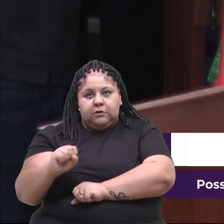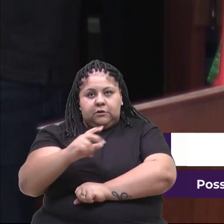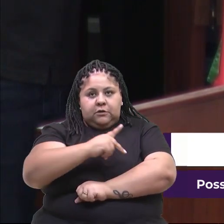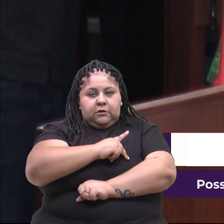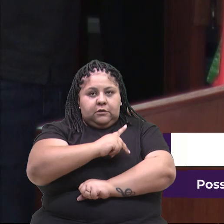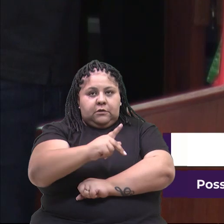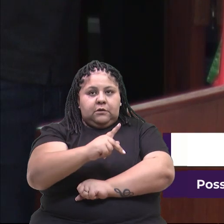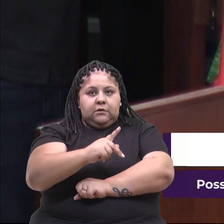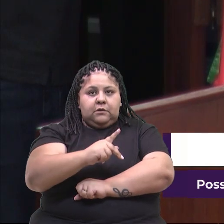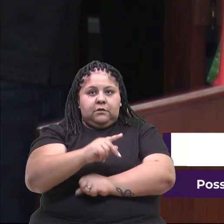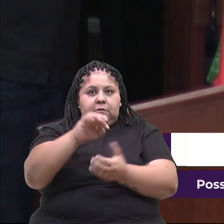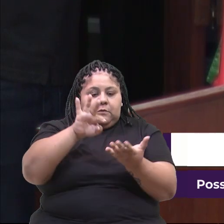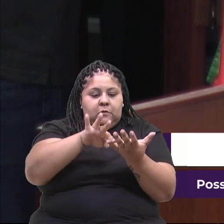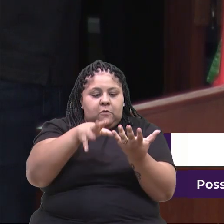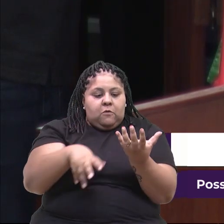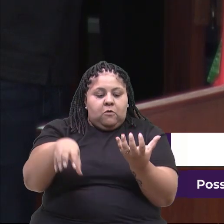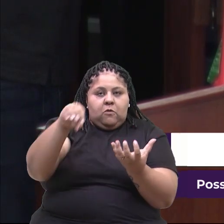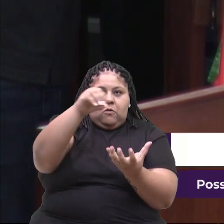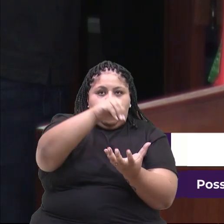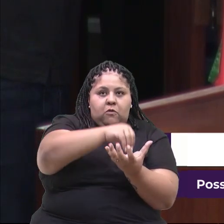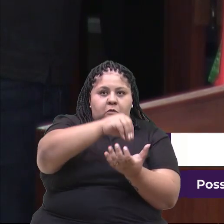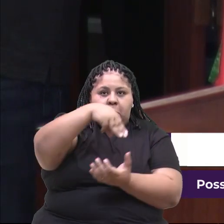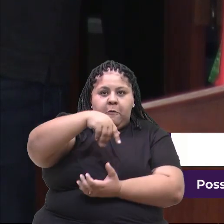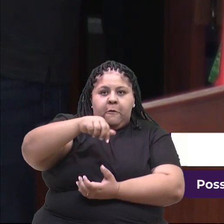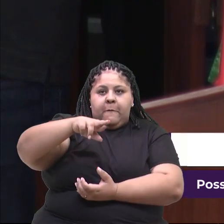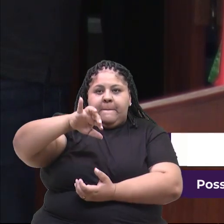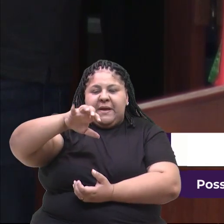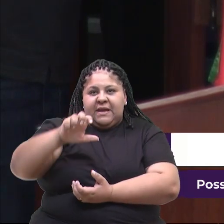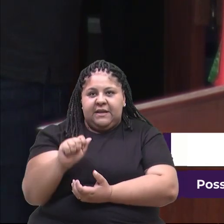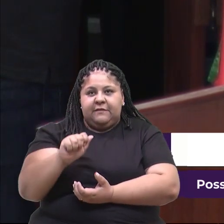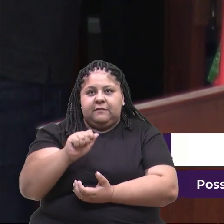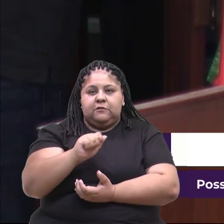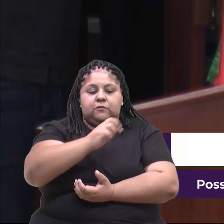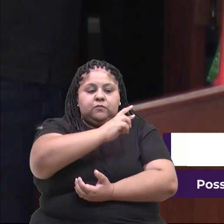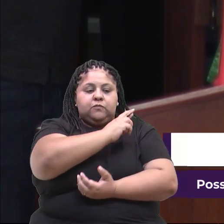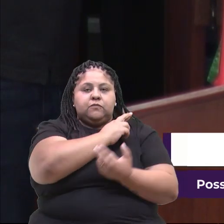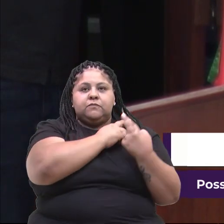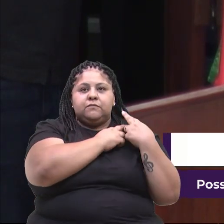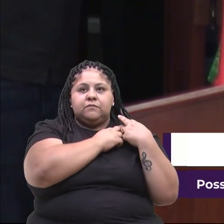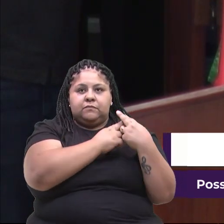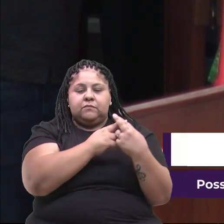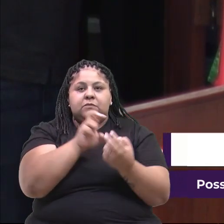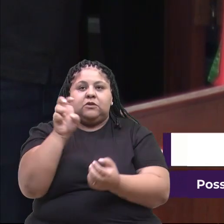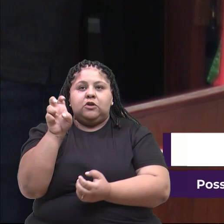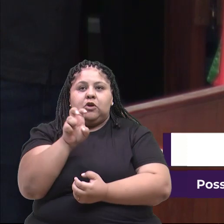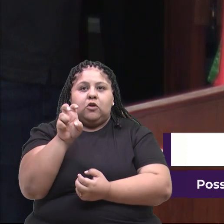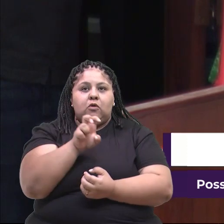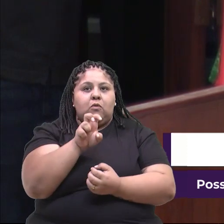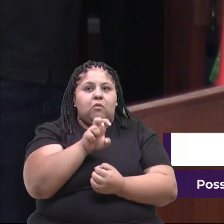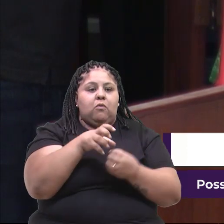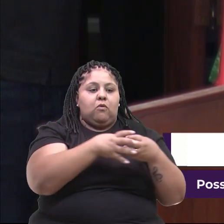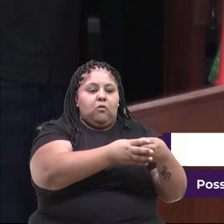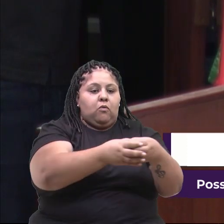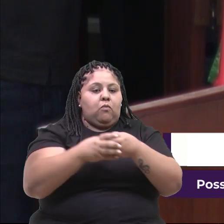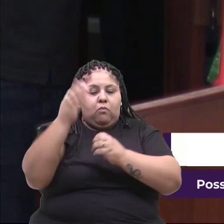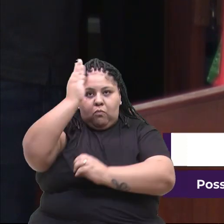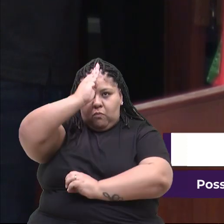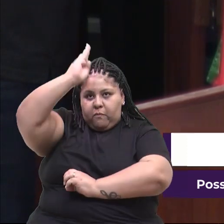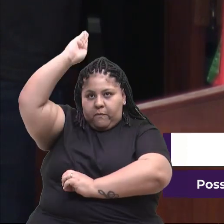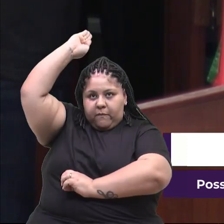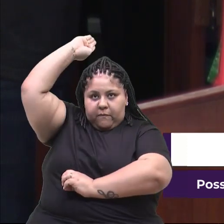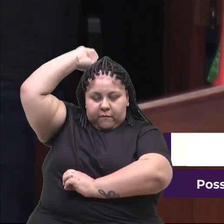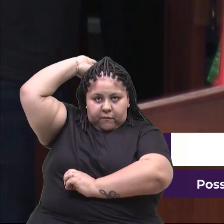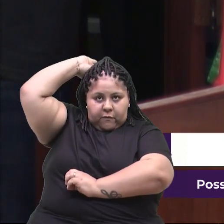presidente da Codeca Maria de Lourdes Faguerazzi, representando o 5º Batalhão de Bombeiros Militar, Tenente